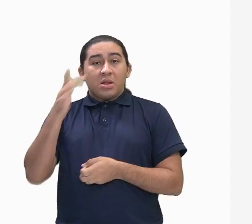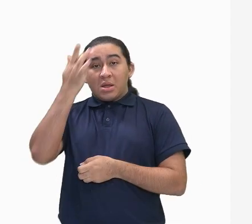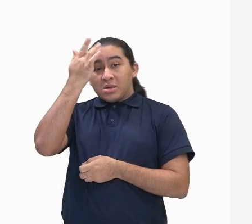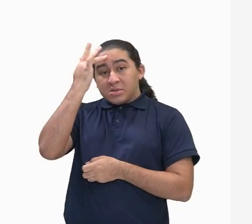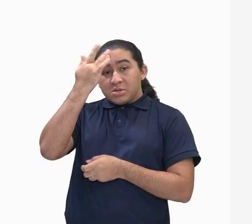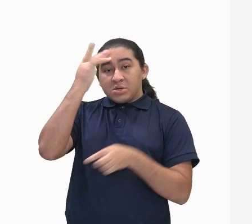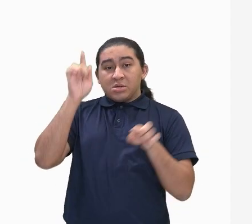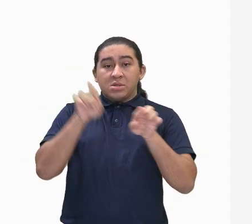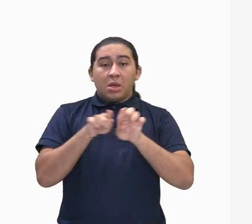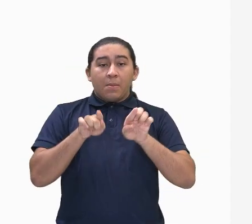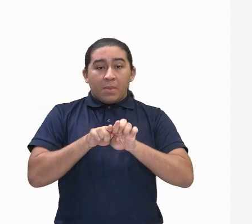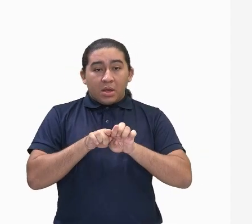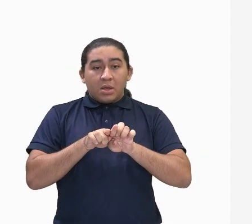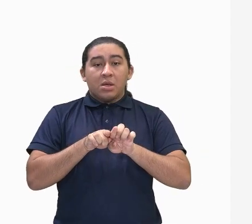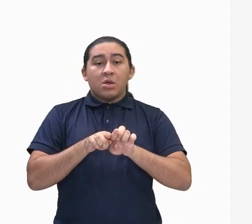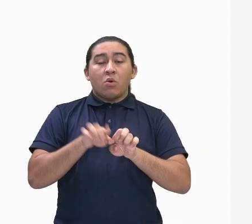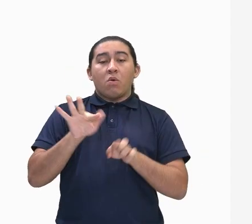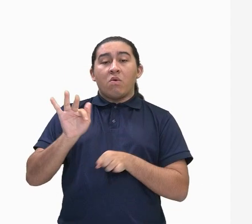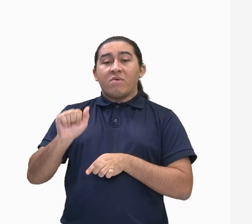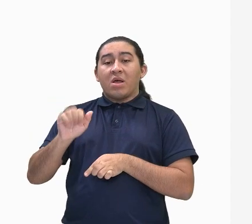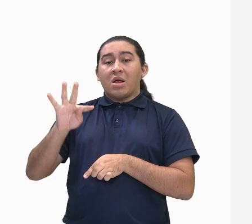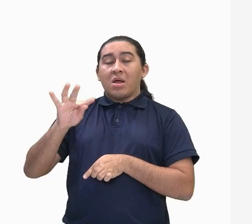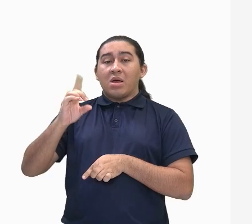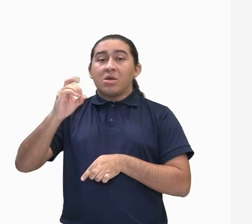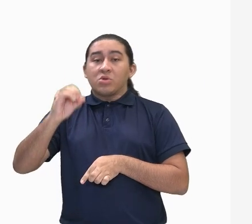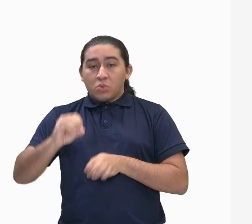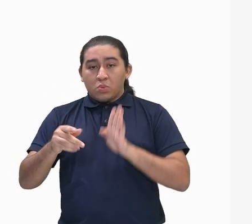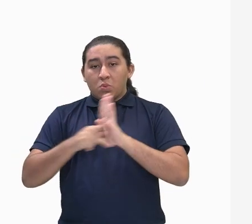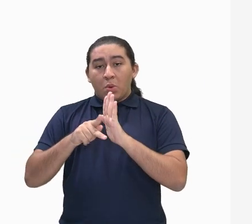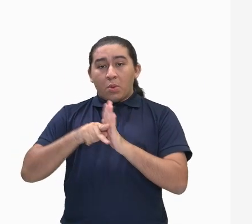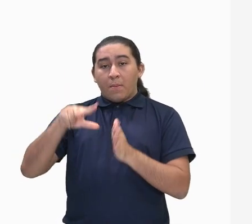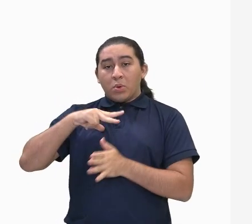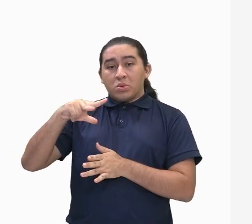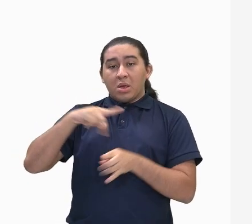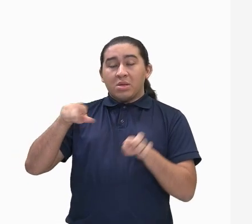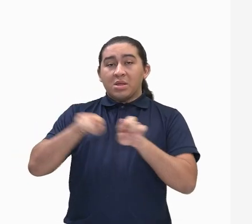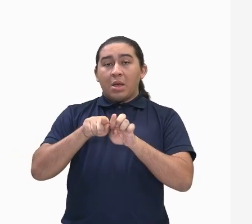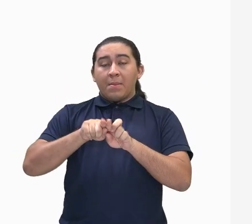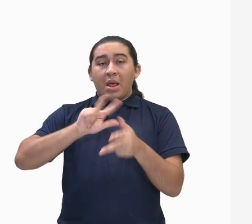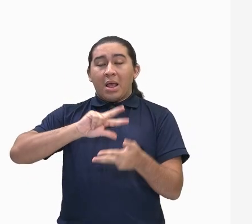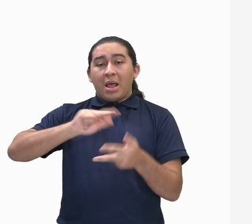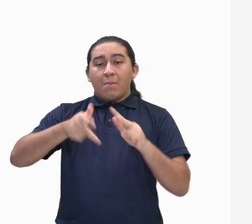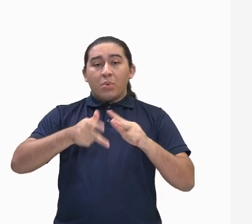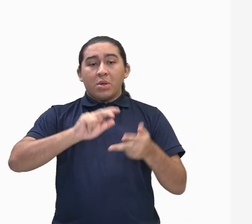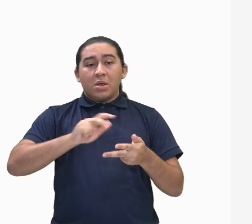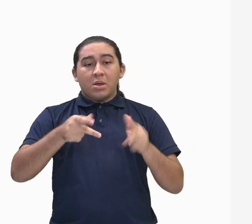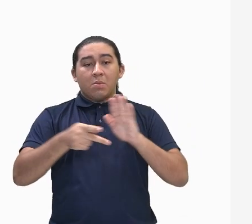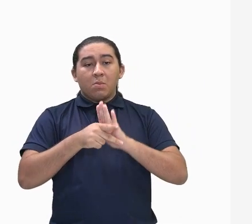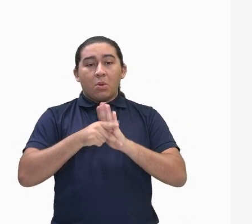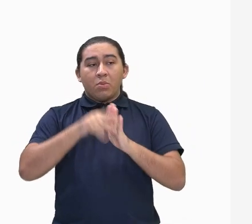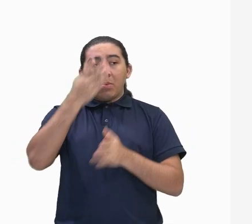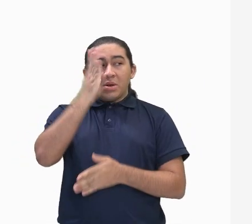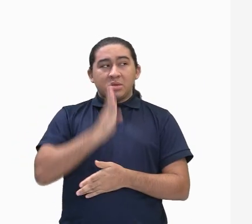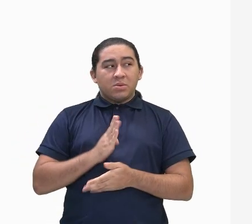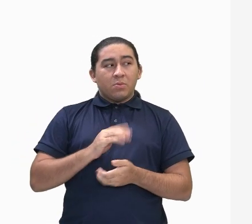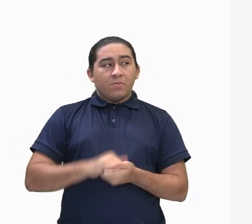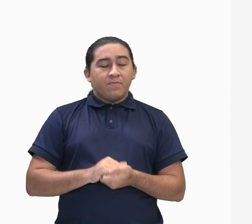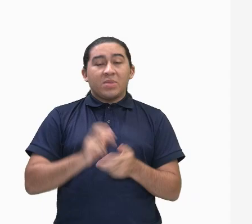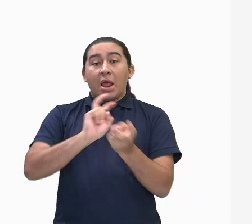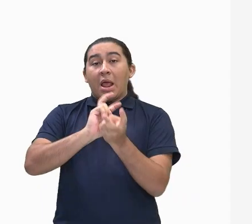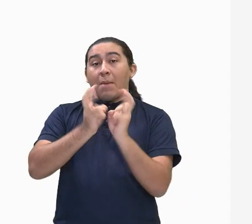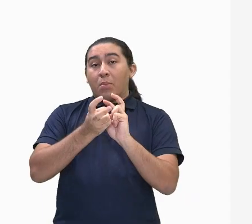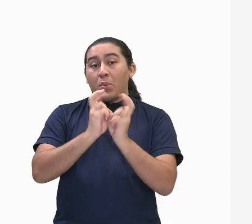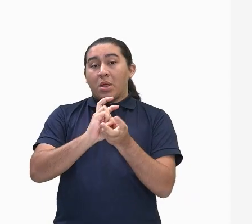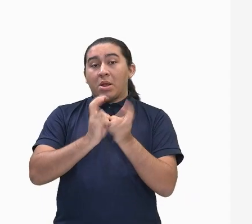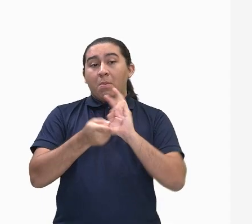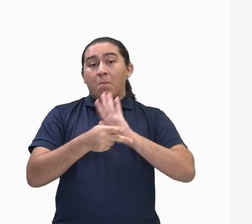no Brasil. E essas iniciativas buscam proteger e valorizar as expressões culturais